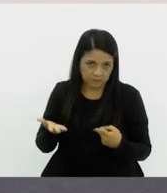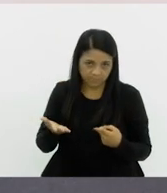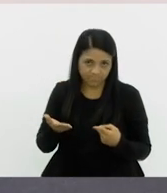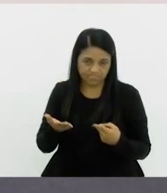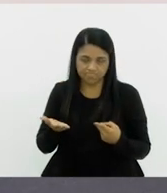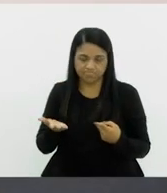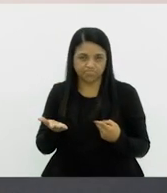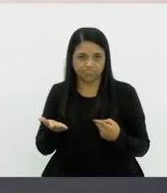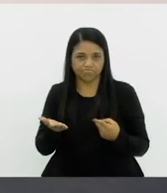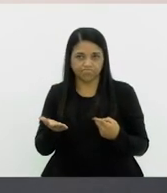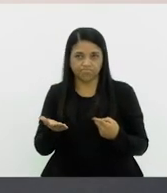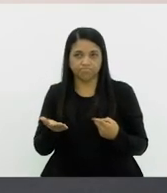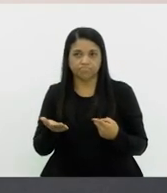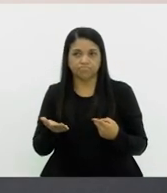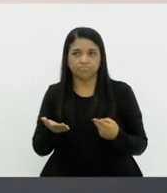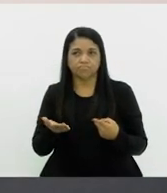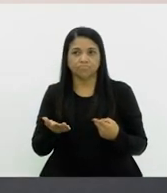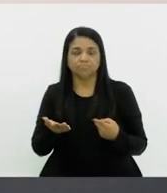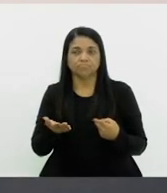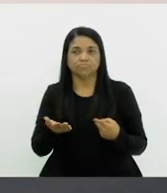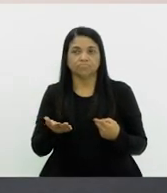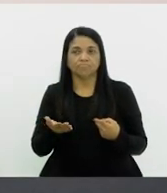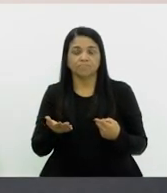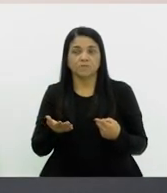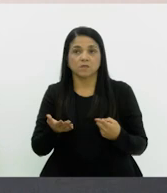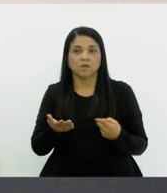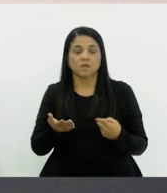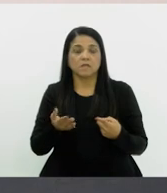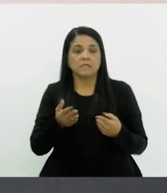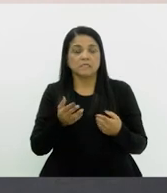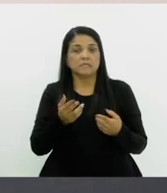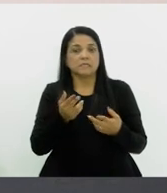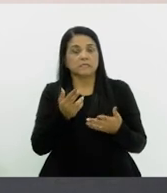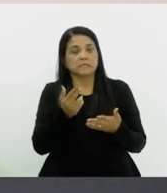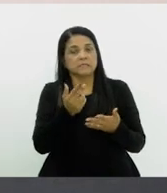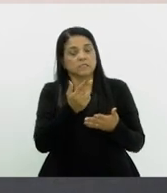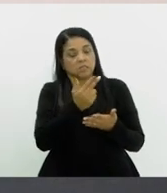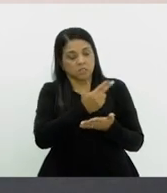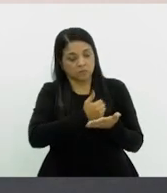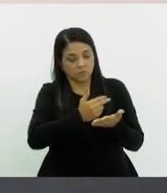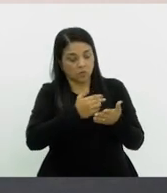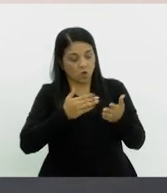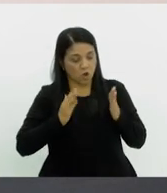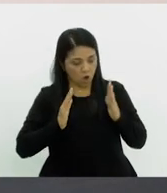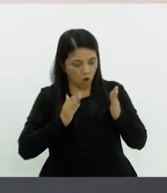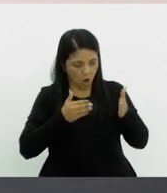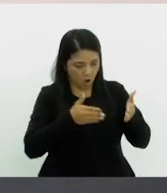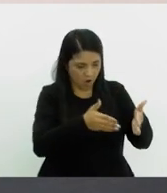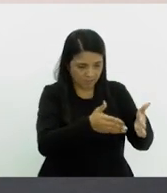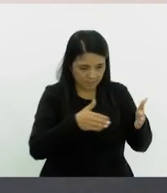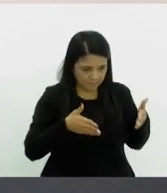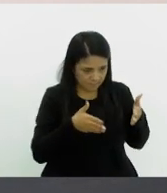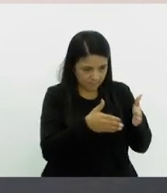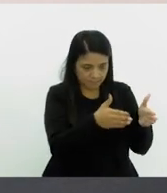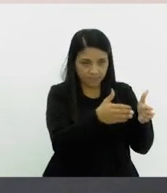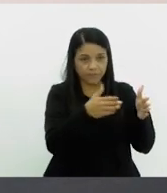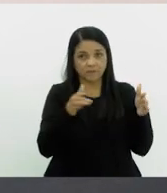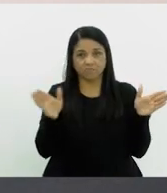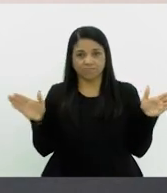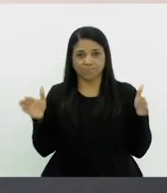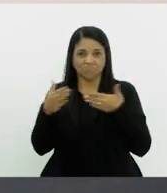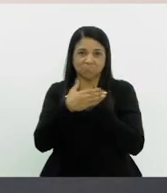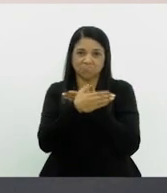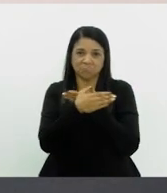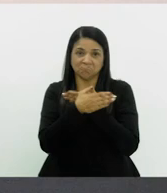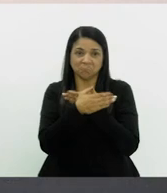vão delinear uma rota que vá para o Cristo Redentor e que não passe sobre